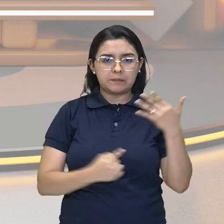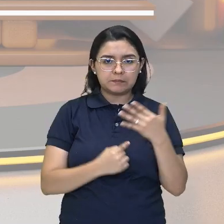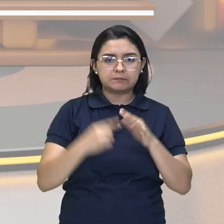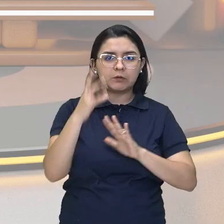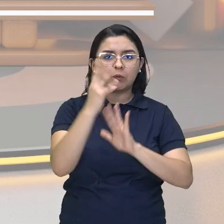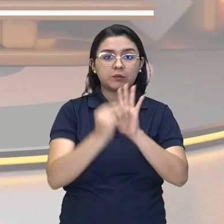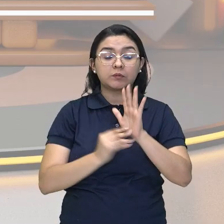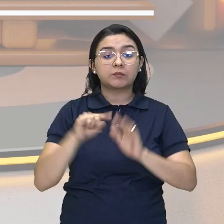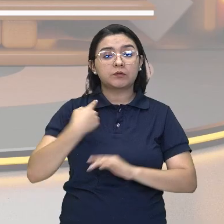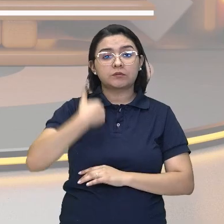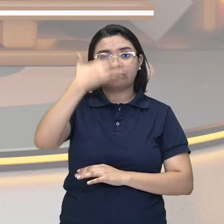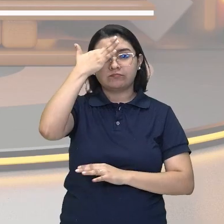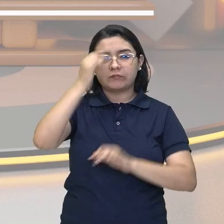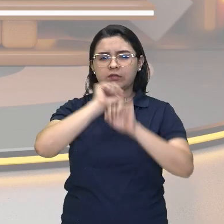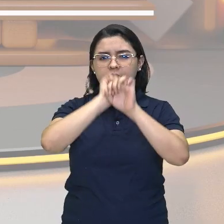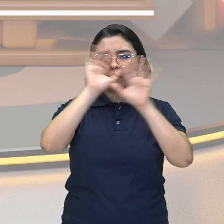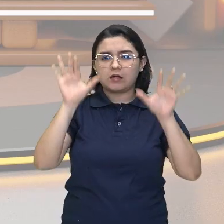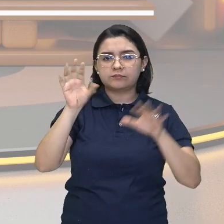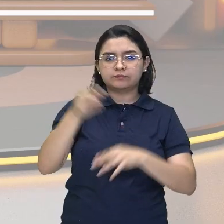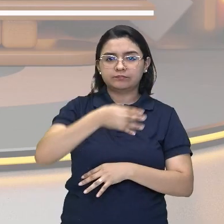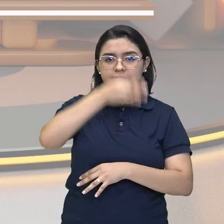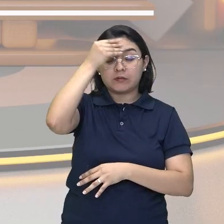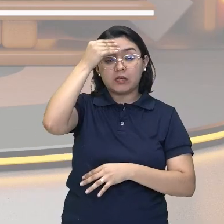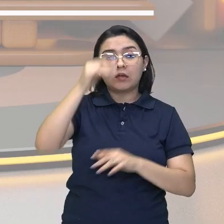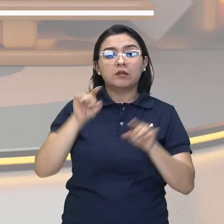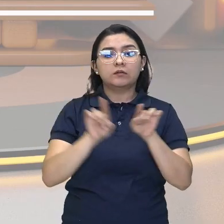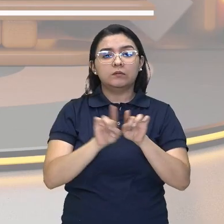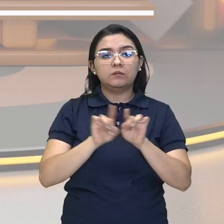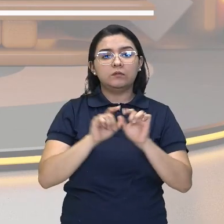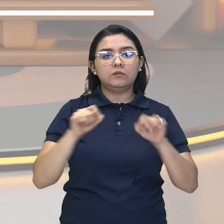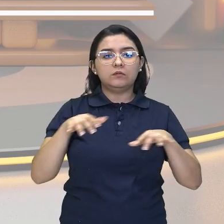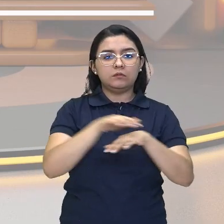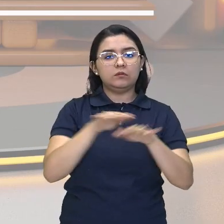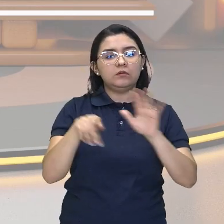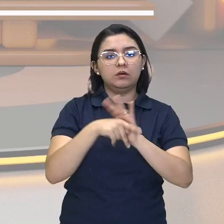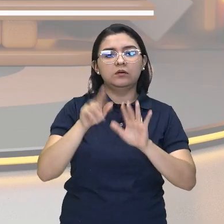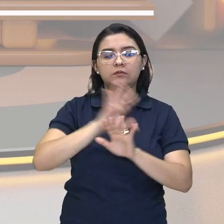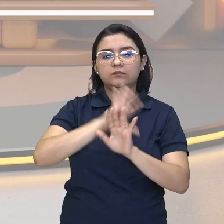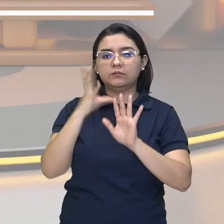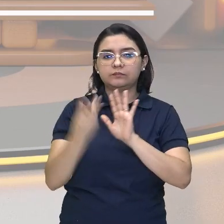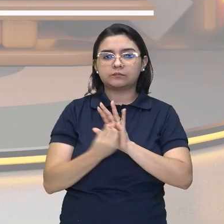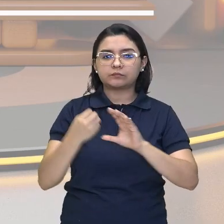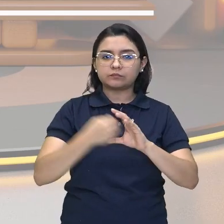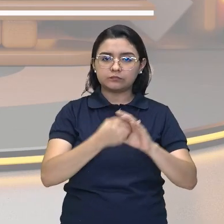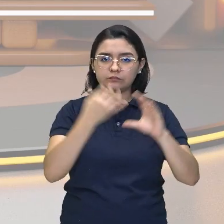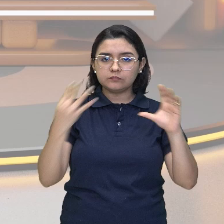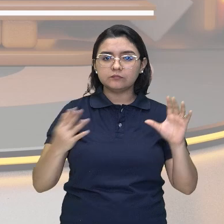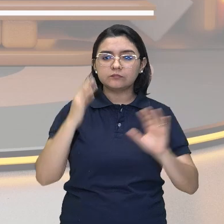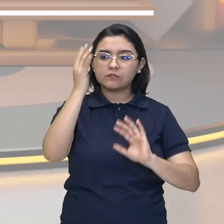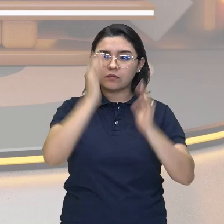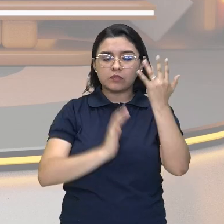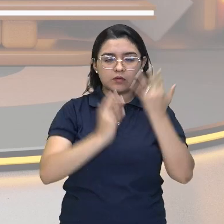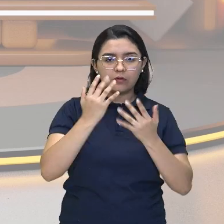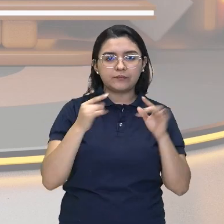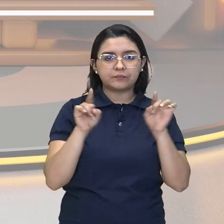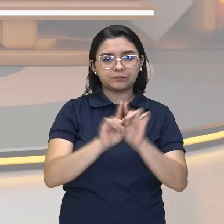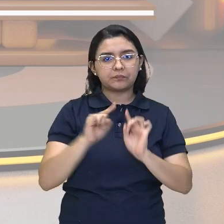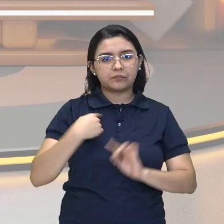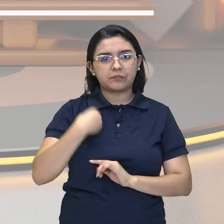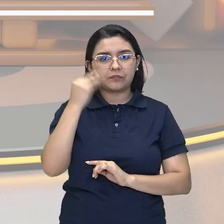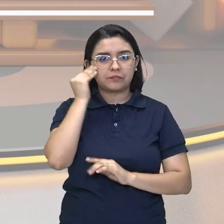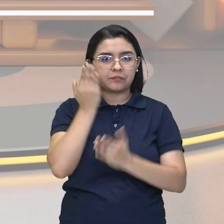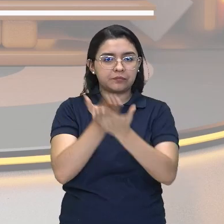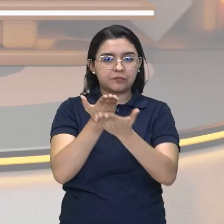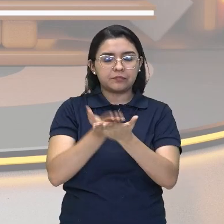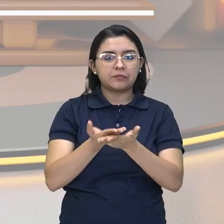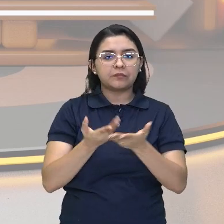para a gente entender um pouco mais desse bioma da Amazônia, um pouco dessas características climáticas que a gente verificou